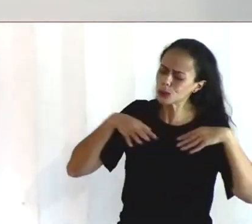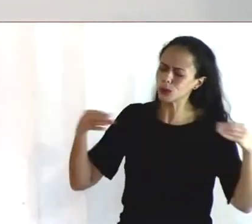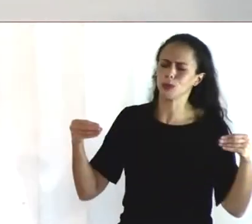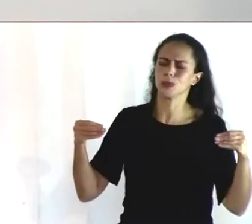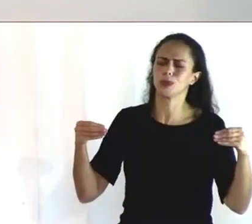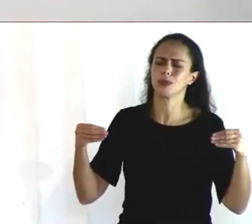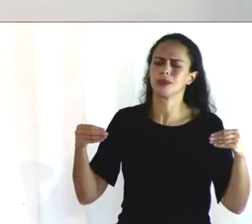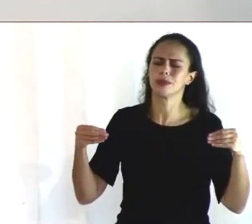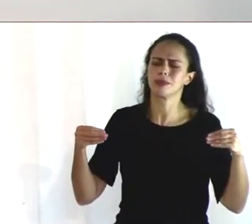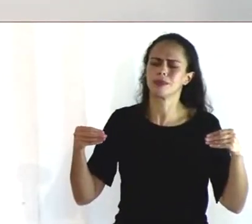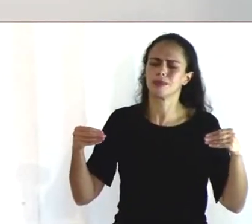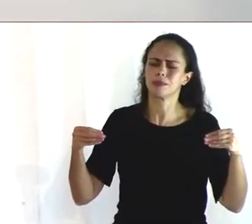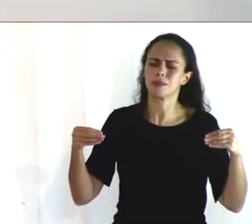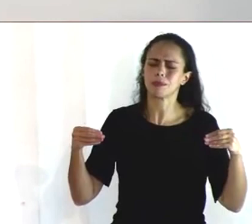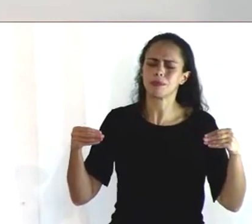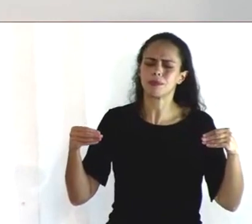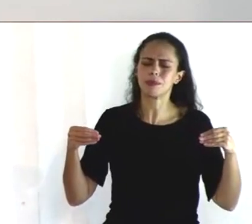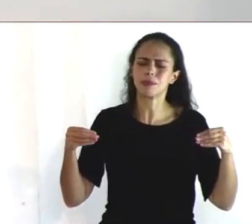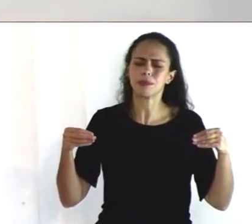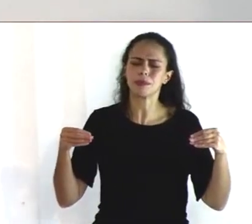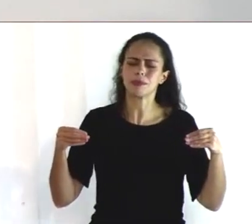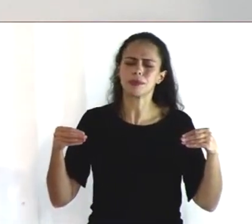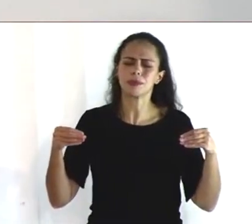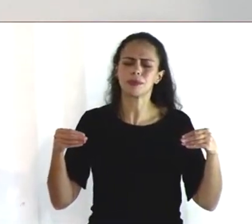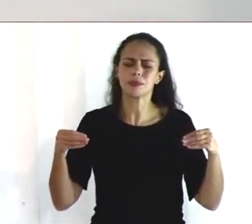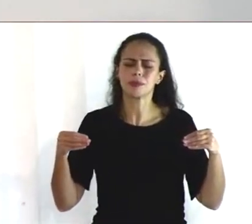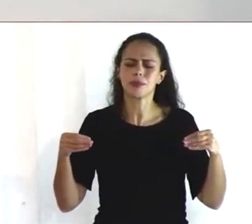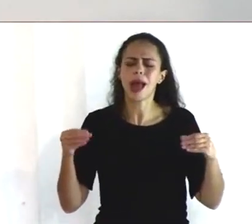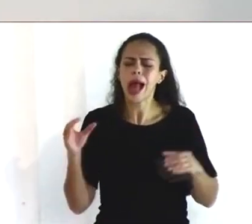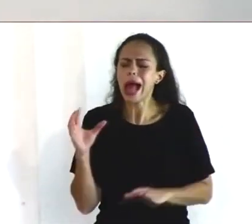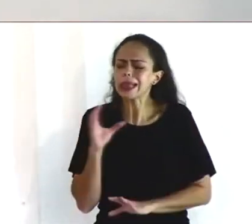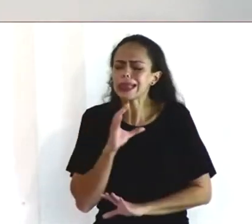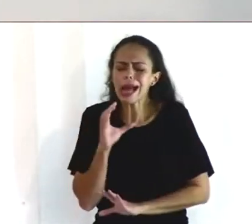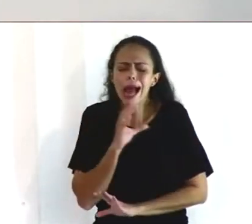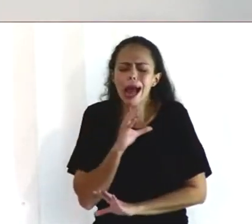vidas. Não deixa passar nem um segundo mais